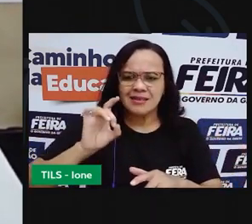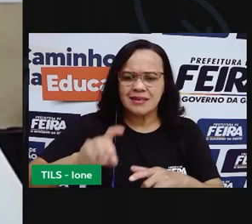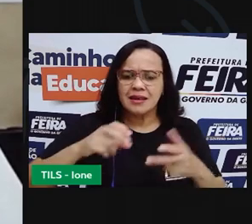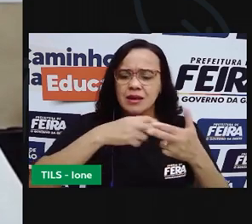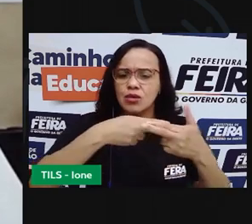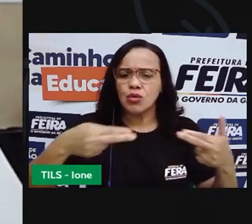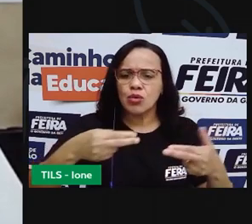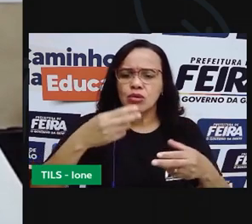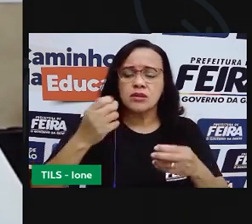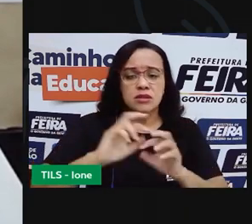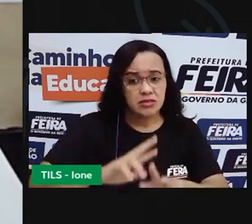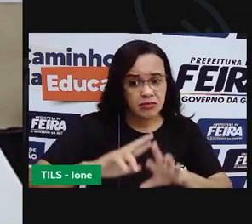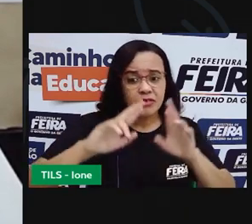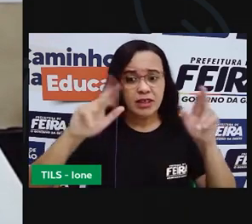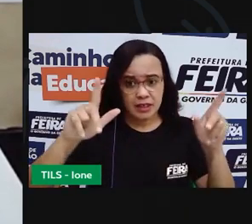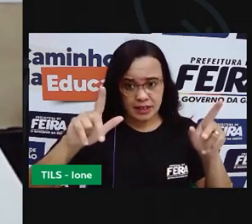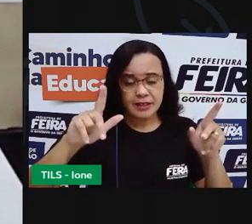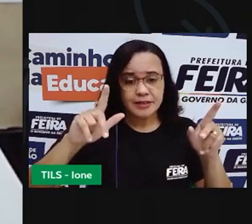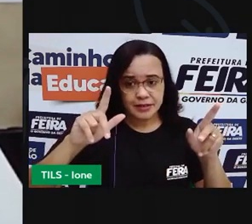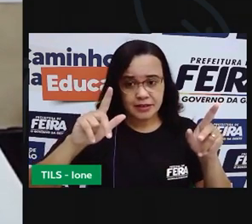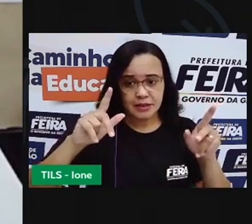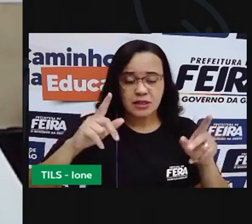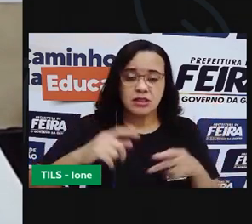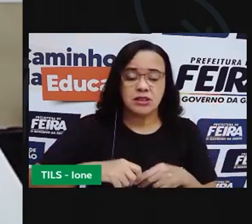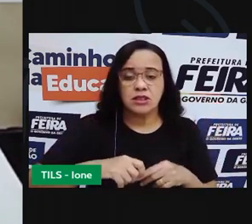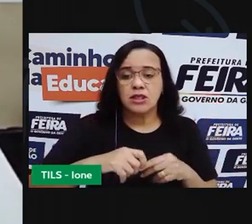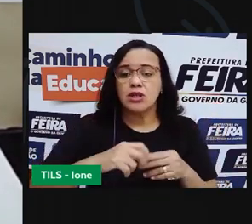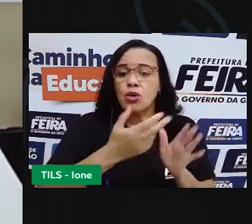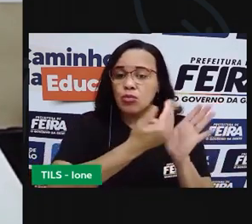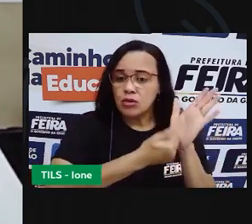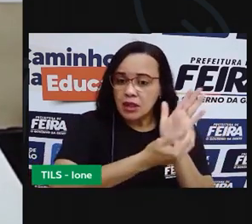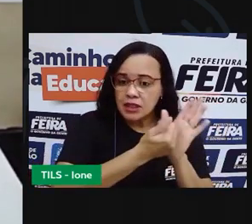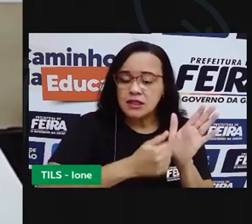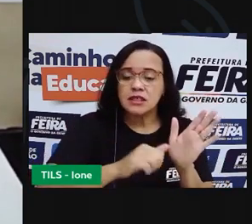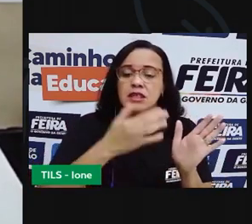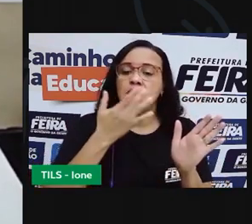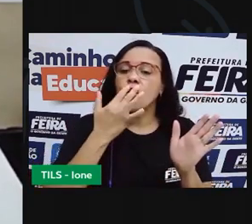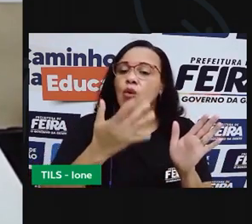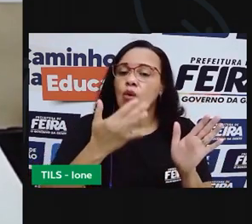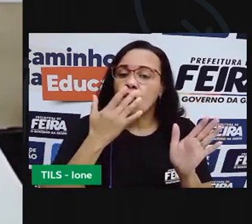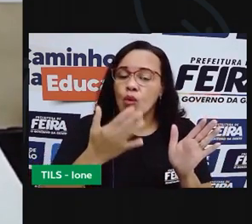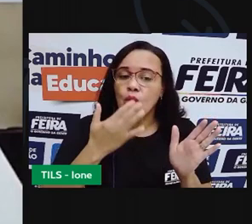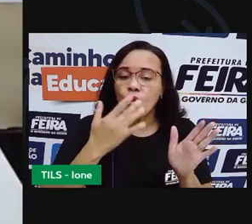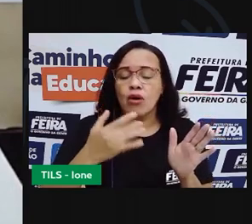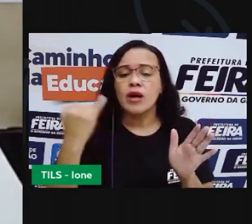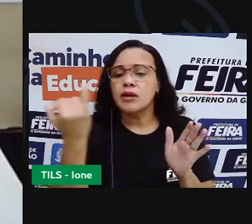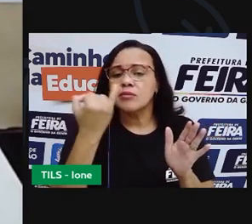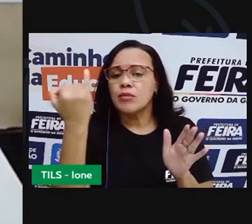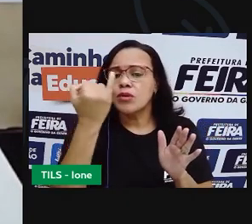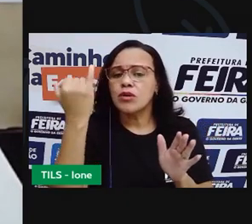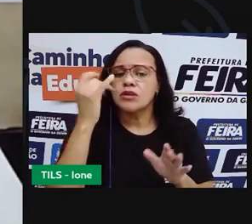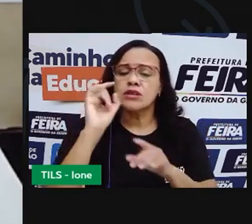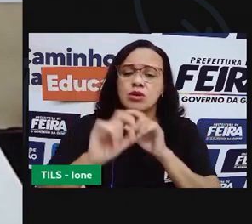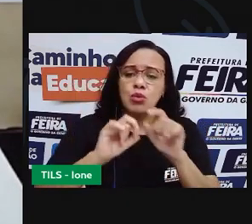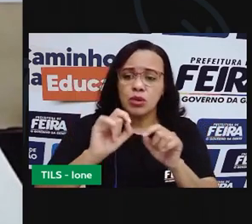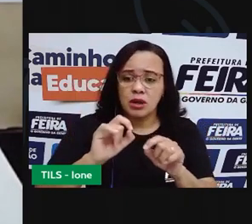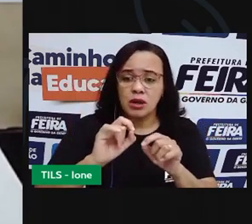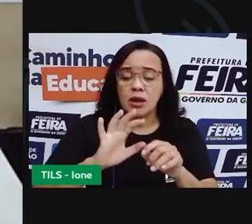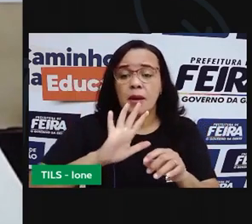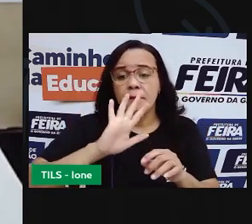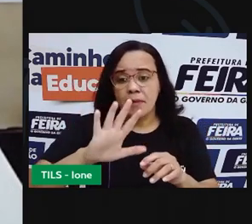um tem um formato, uma cor e tem uma função. São todos diferentes,